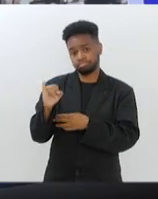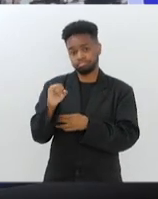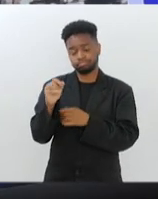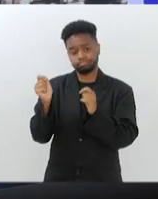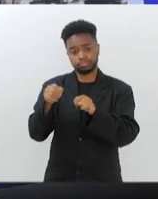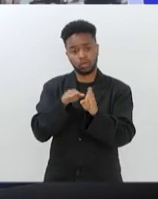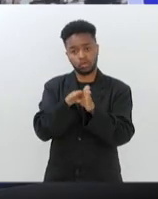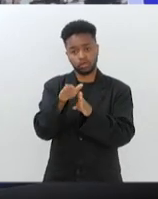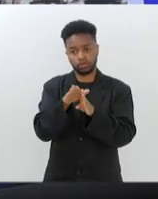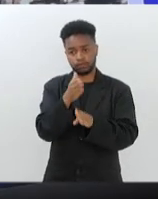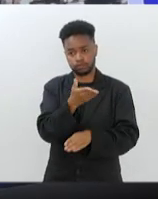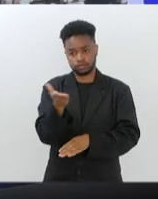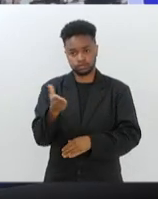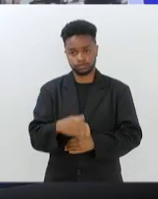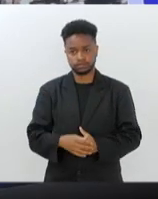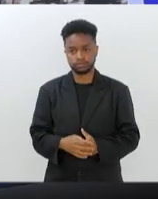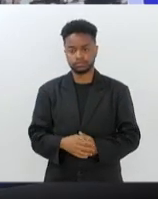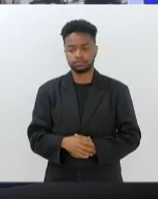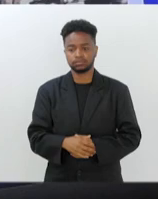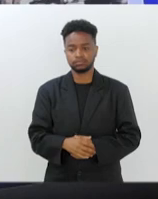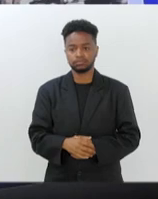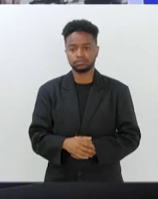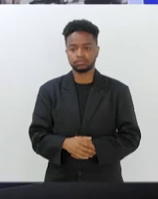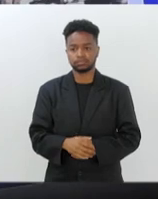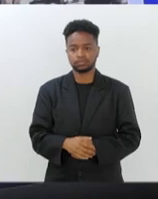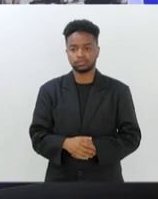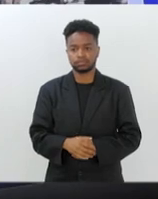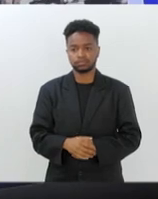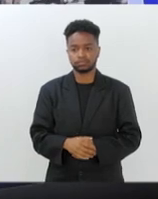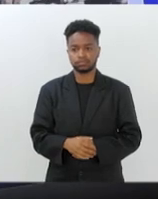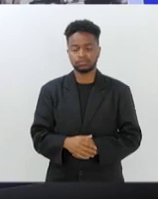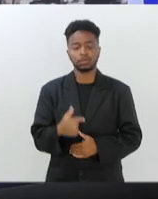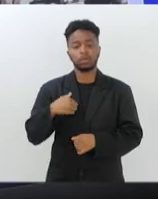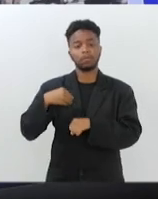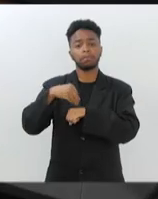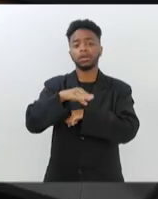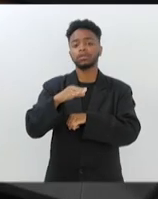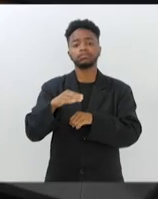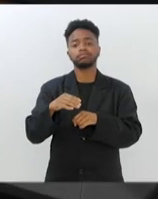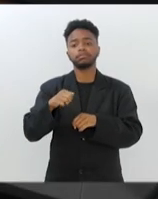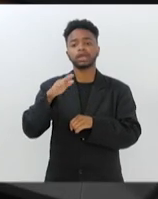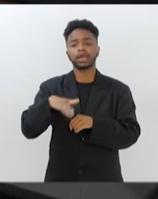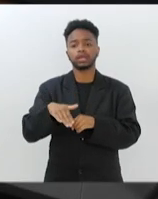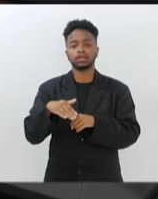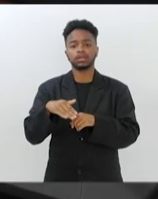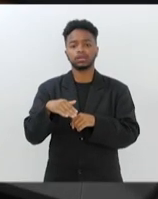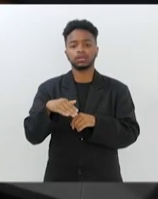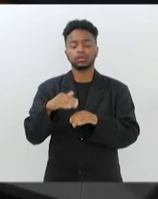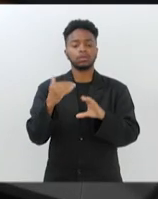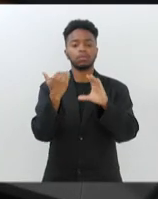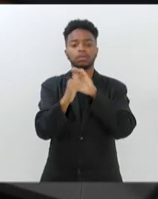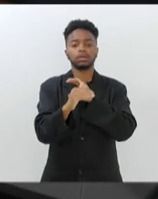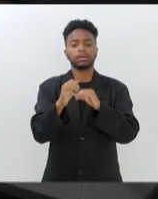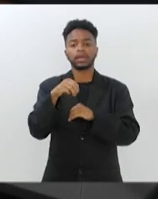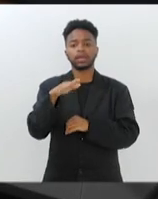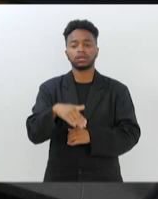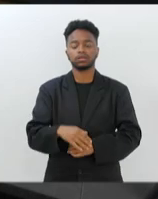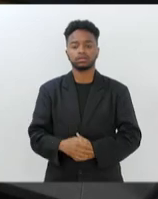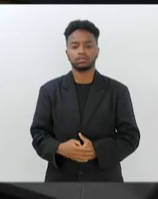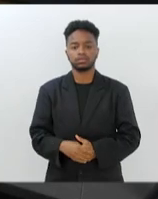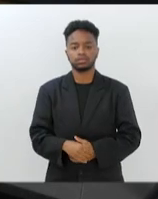Senhores presente destruir aí como é que faz a quem posso direcionar presente o que que vossa excelência Quem que tá operando